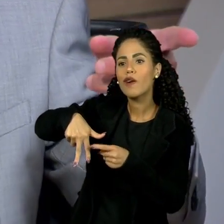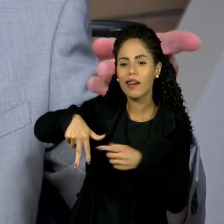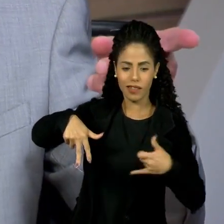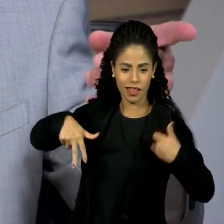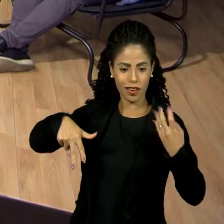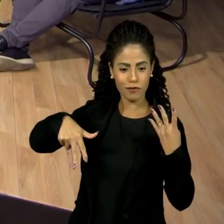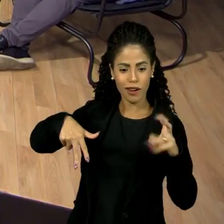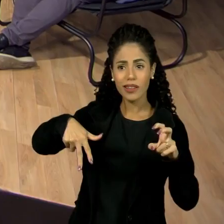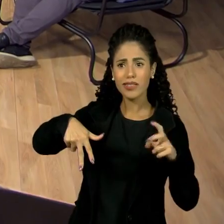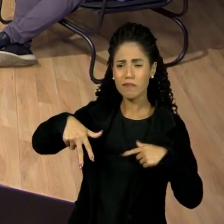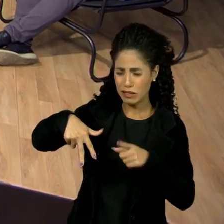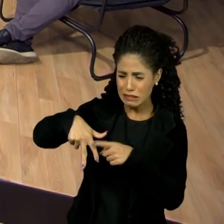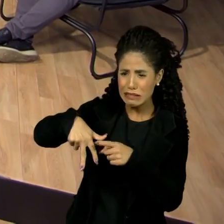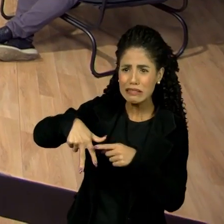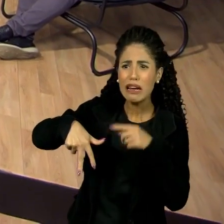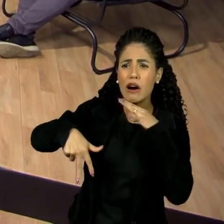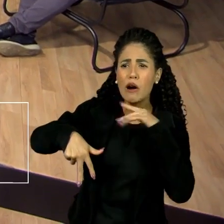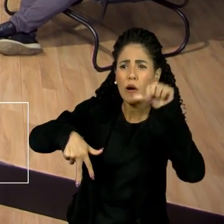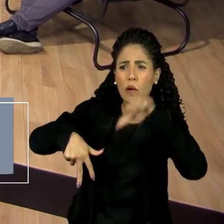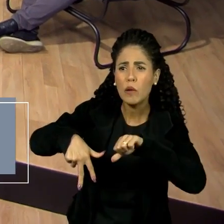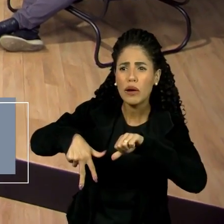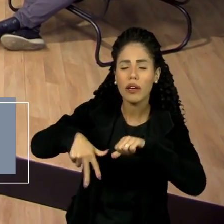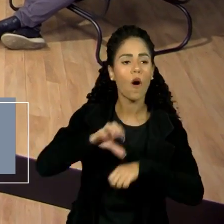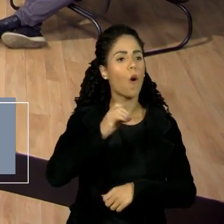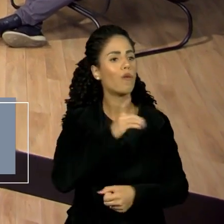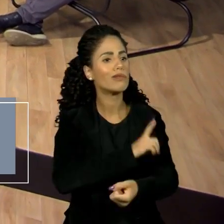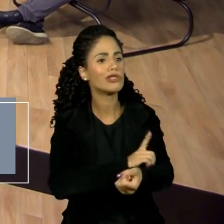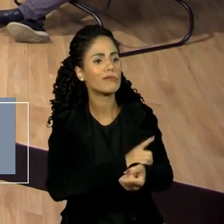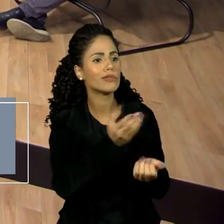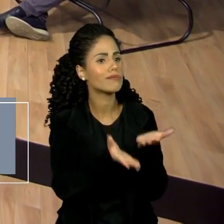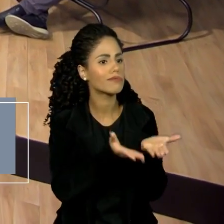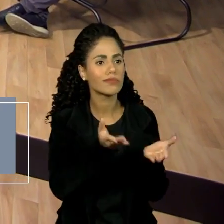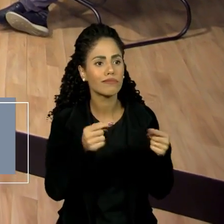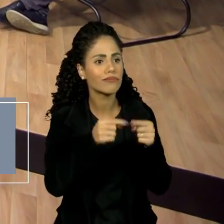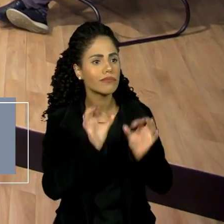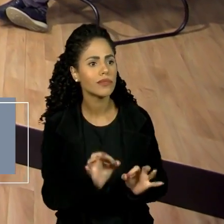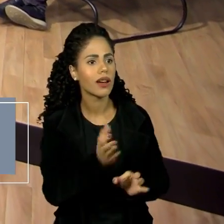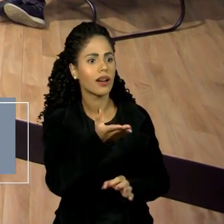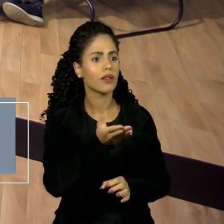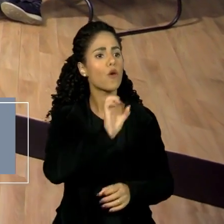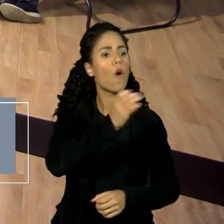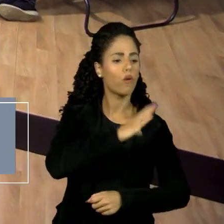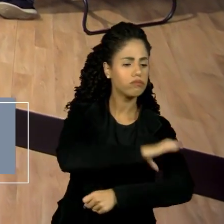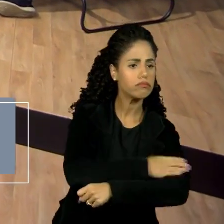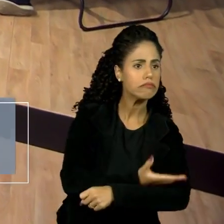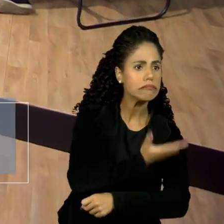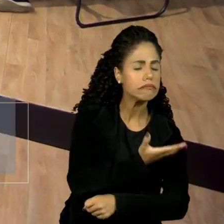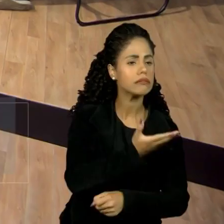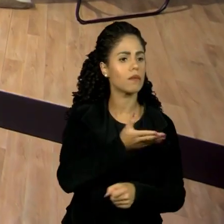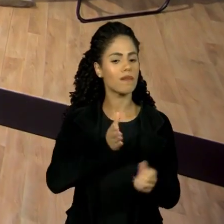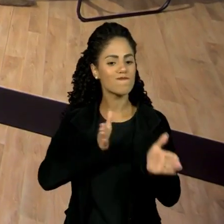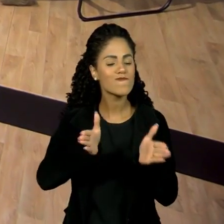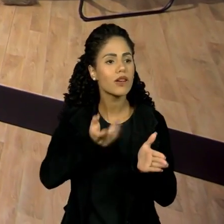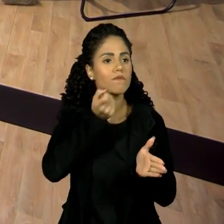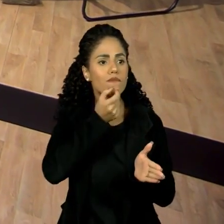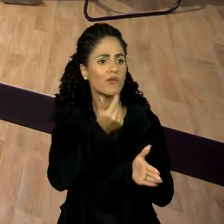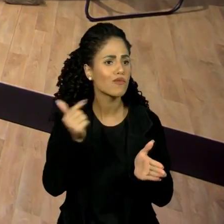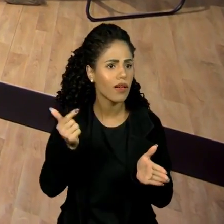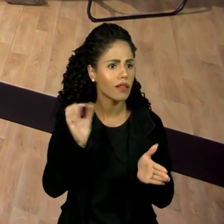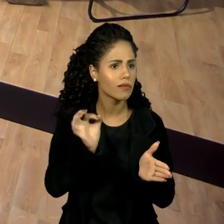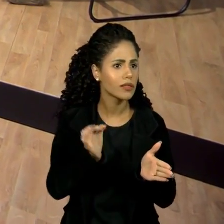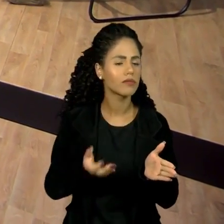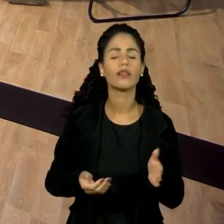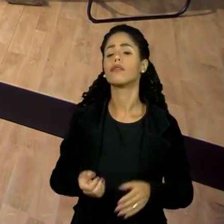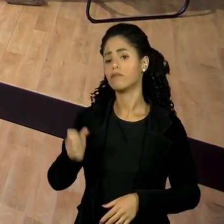consegue subir. Com uma diabetes não tratada, com uma hipertensão sem, né, sem acesso à saúde, a medicamentos, a tratamentos,